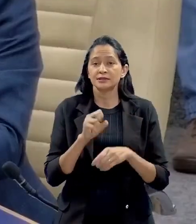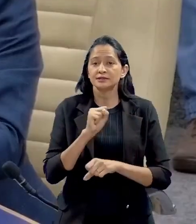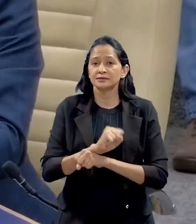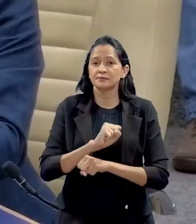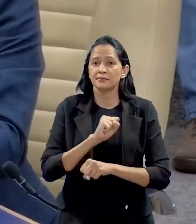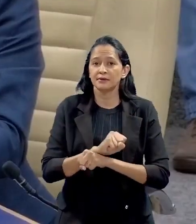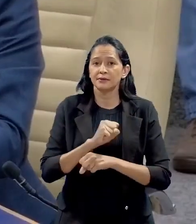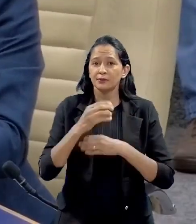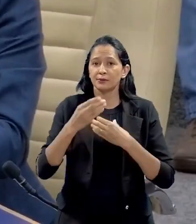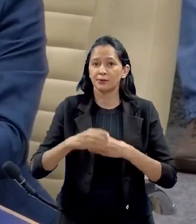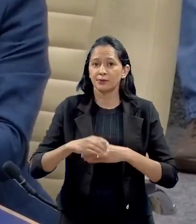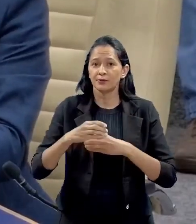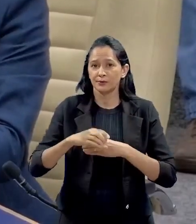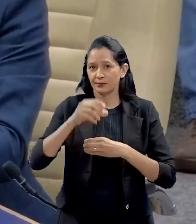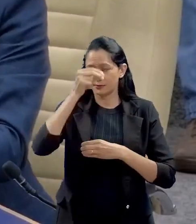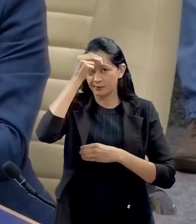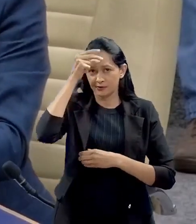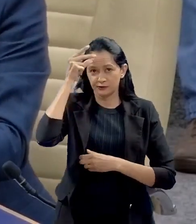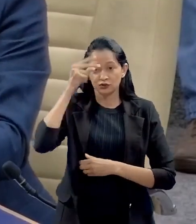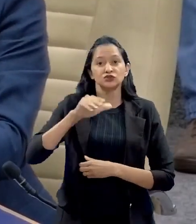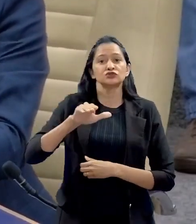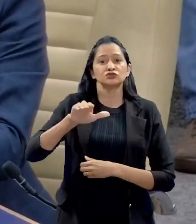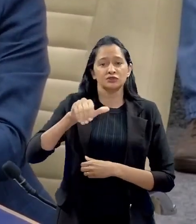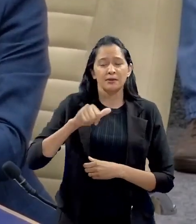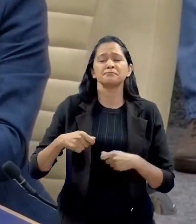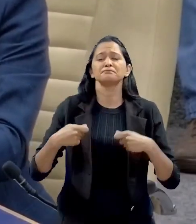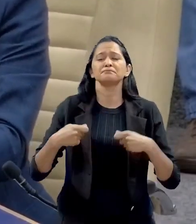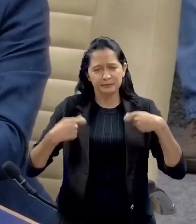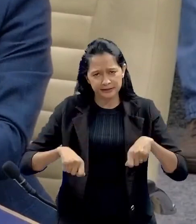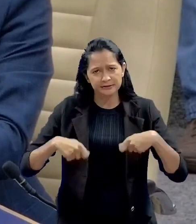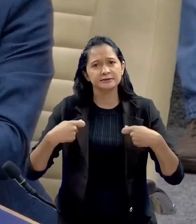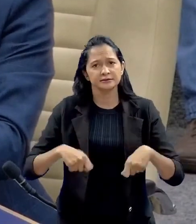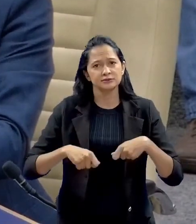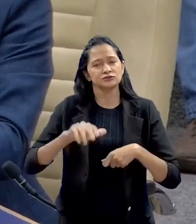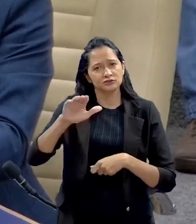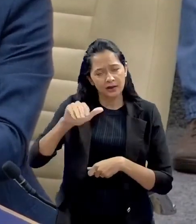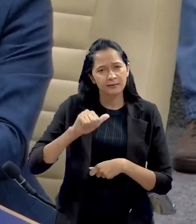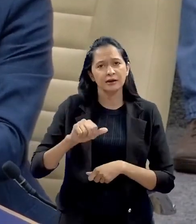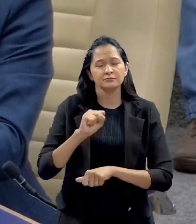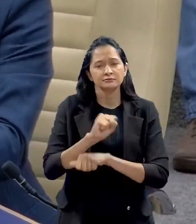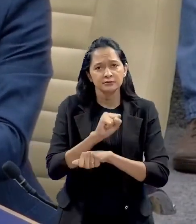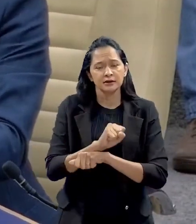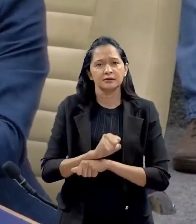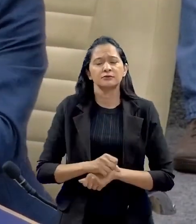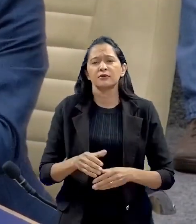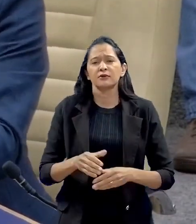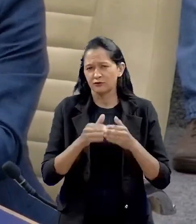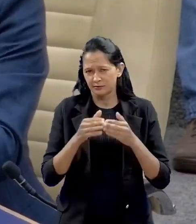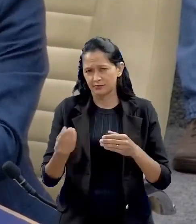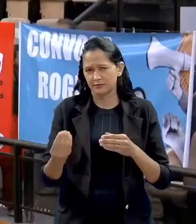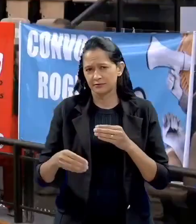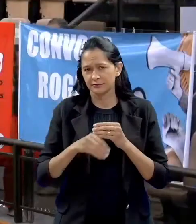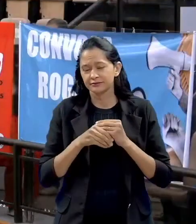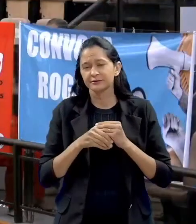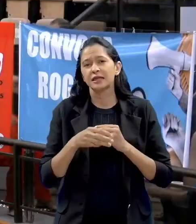Prefeitura, que precisa ser chamado para trabalhar também, senhor presidente. Eu queria só 30 segundos para concluir.